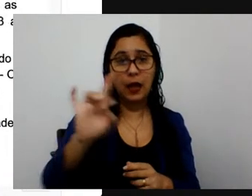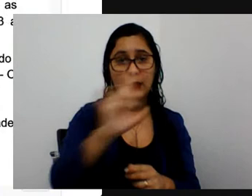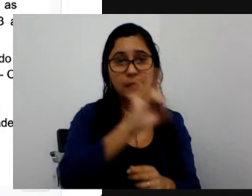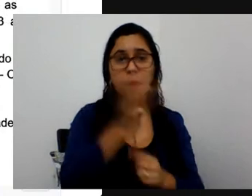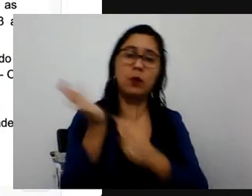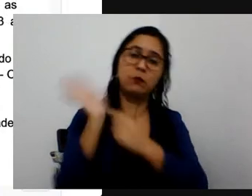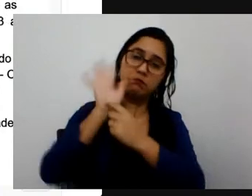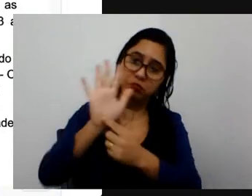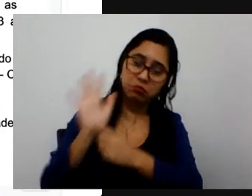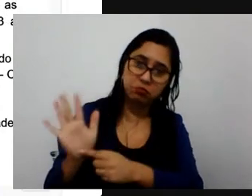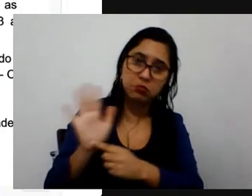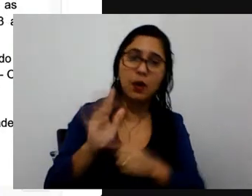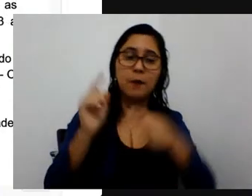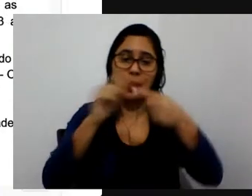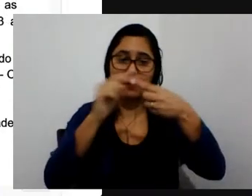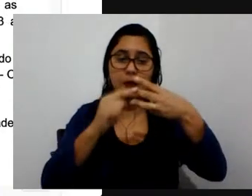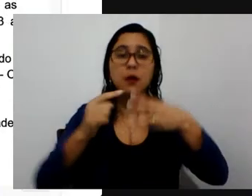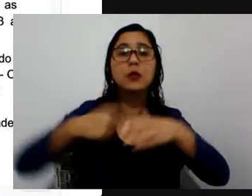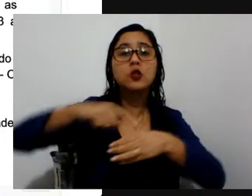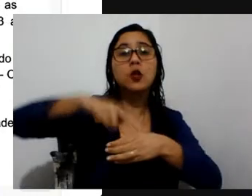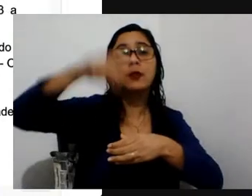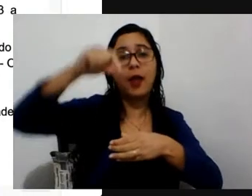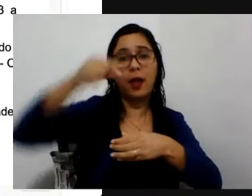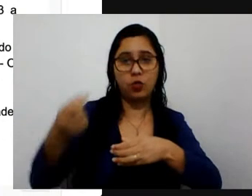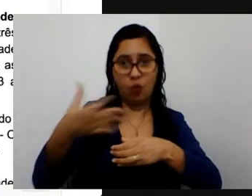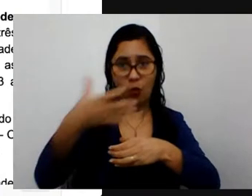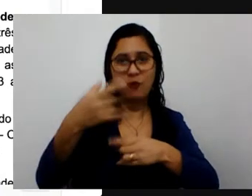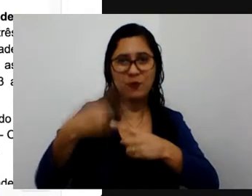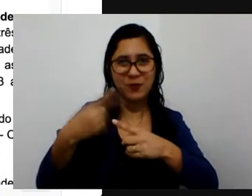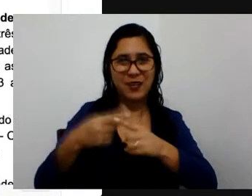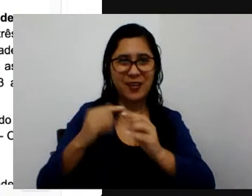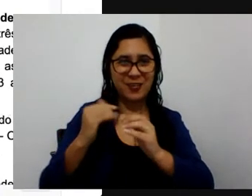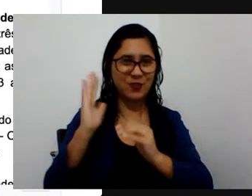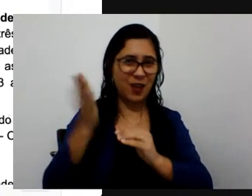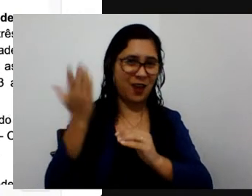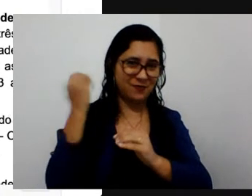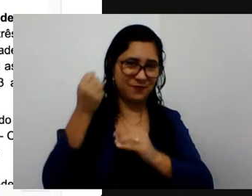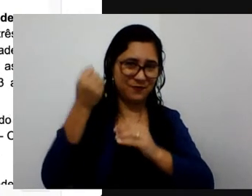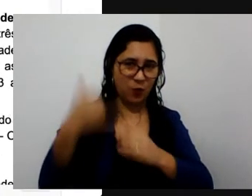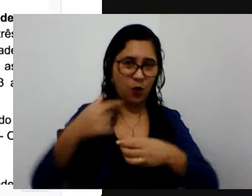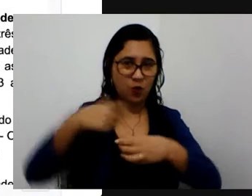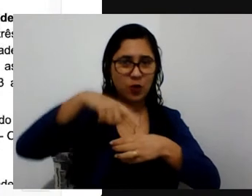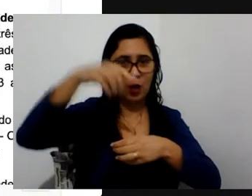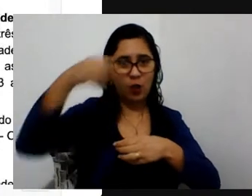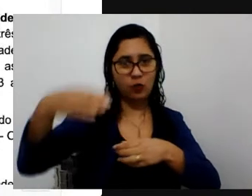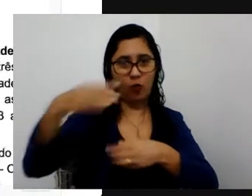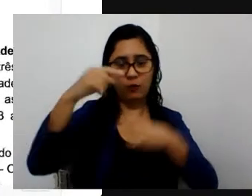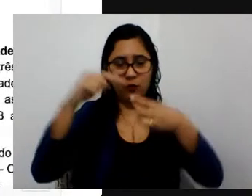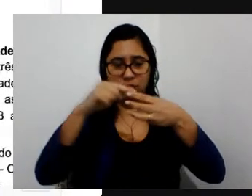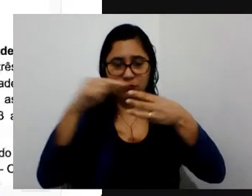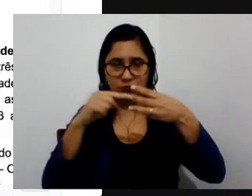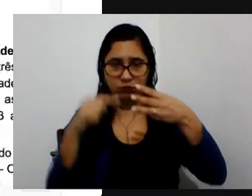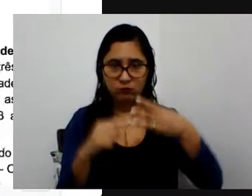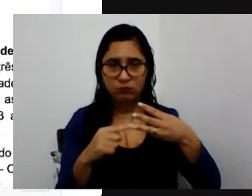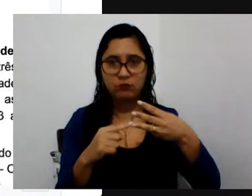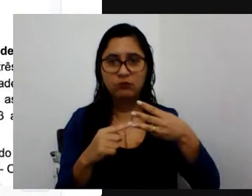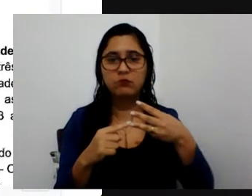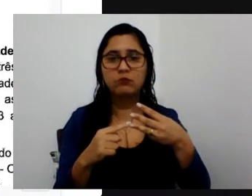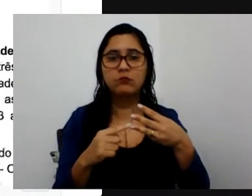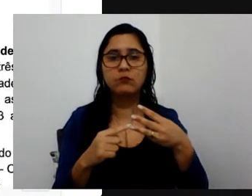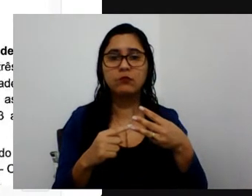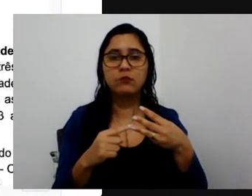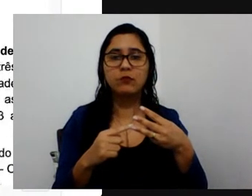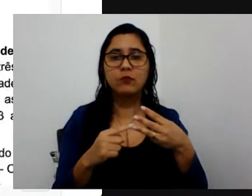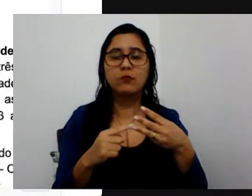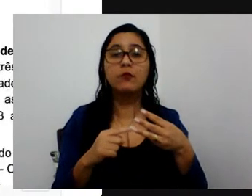definida, porém por novo sorteio, como mencionado no item 8 acima. E neste momento eu gostaria de fazer